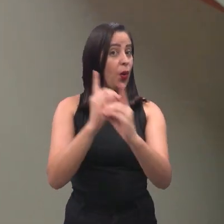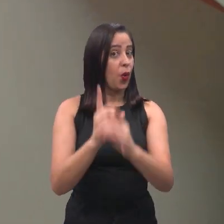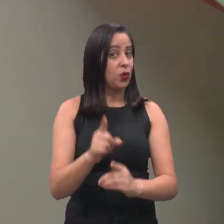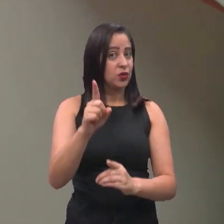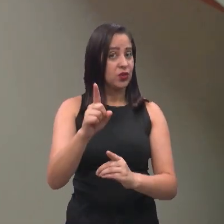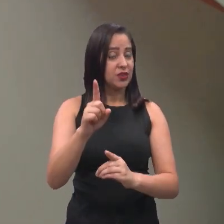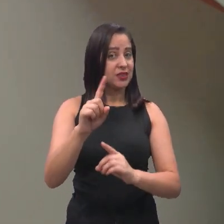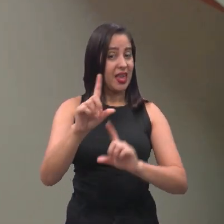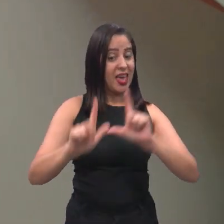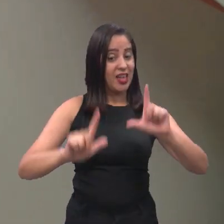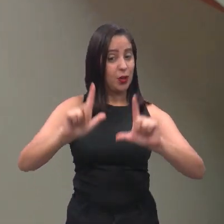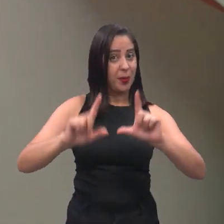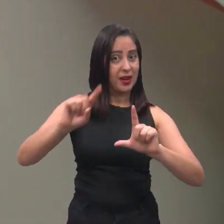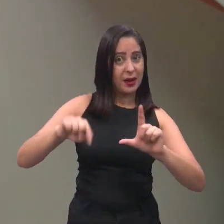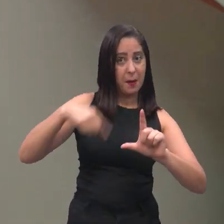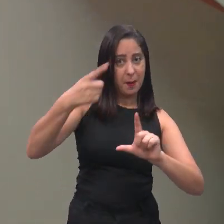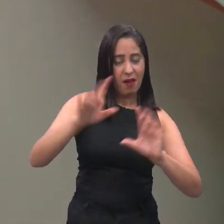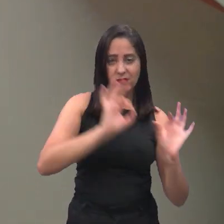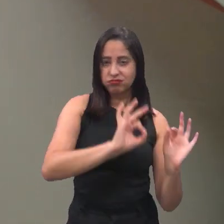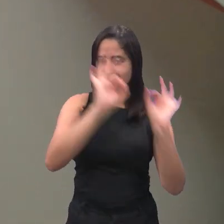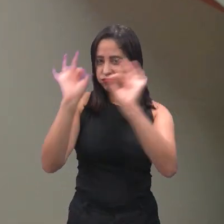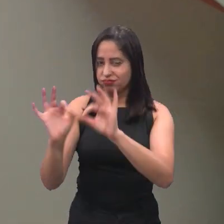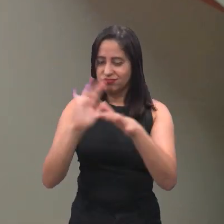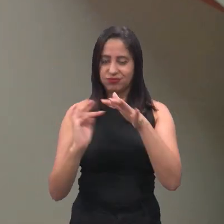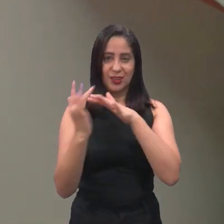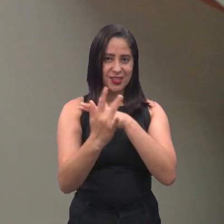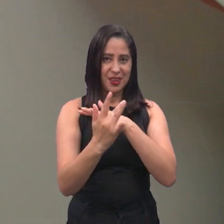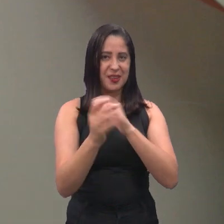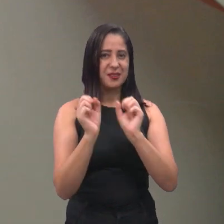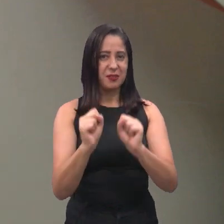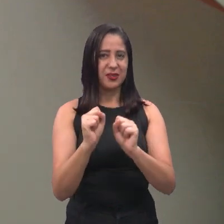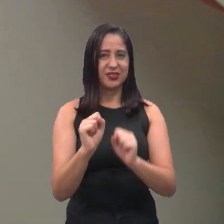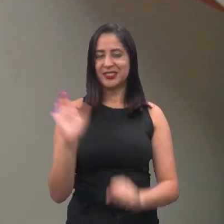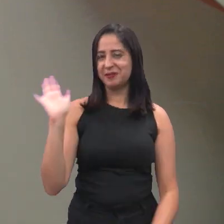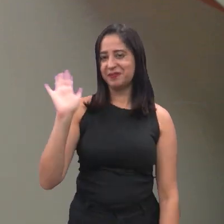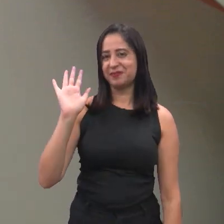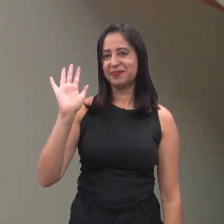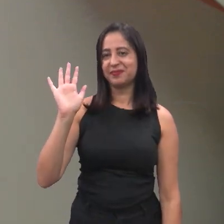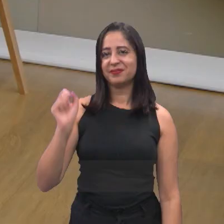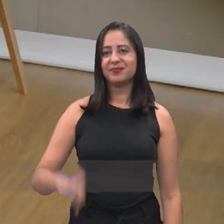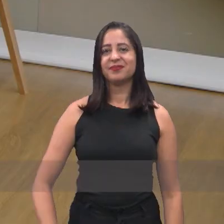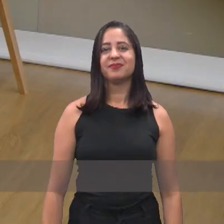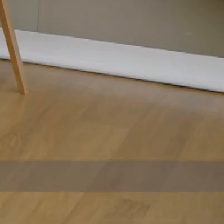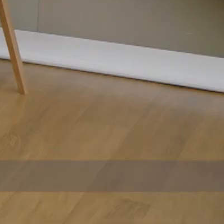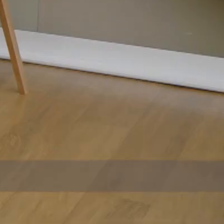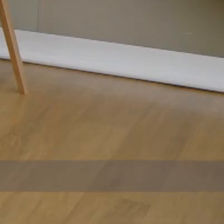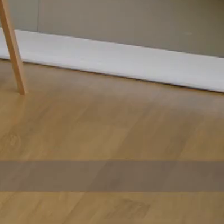Bem com Você. Acompanhe a gente por meio das nossas redes sociais e até a próxima.